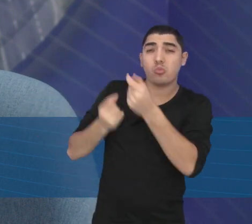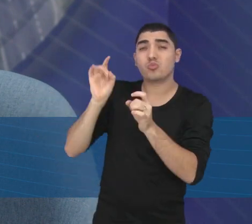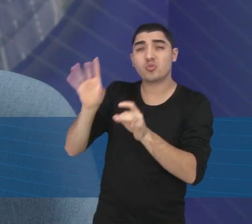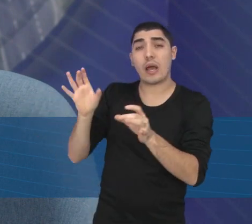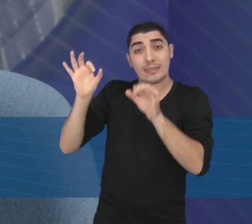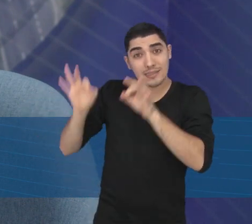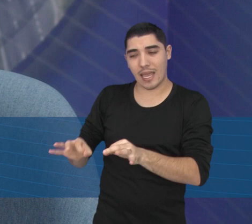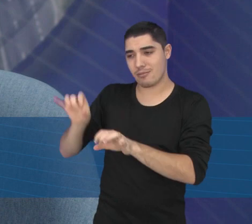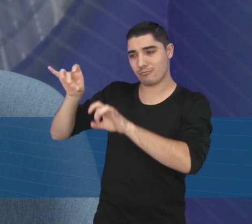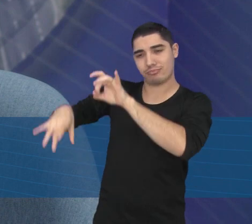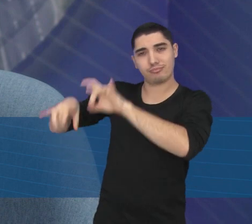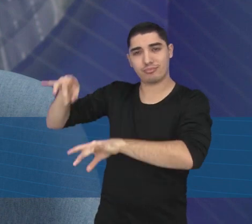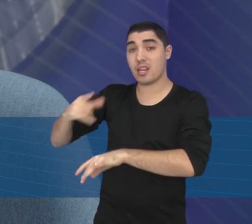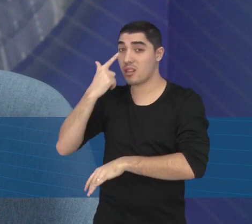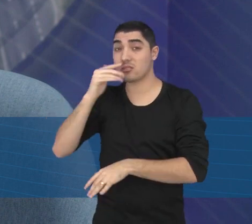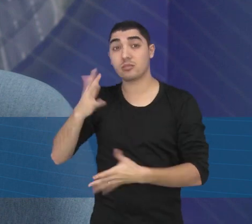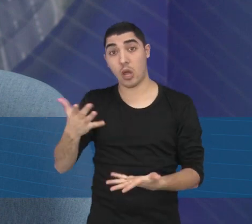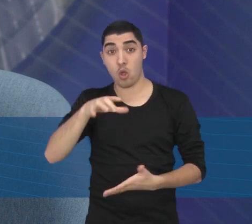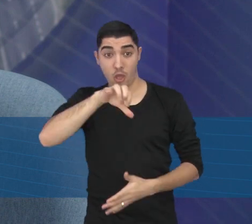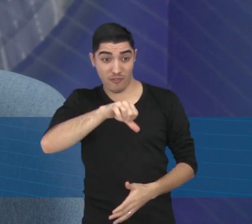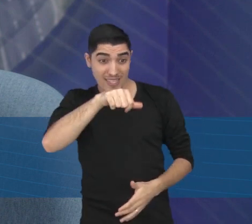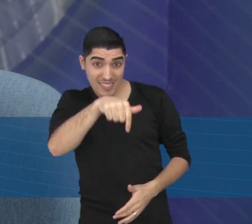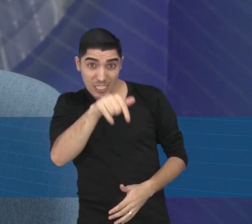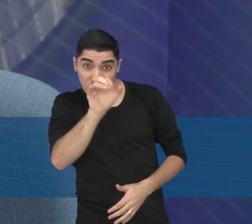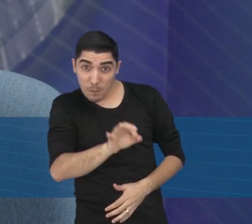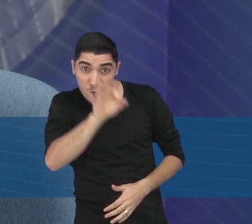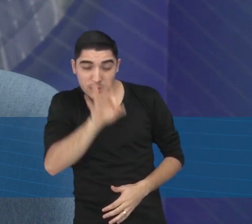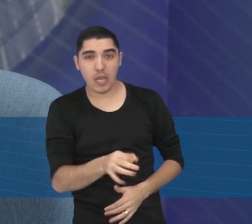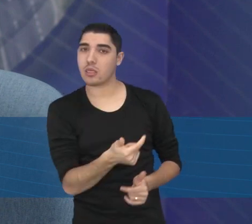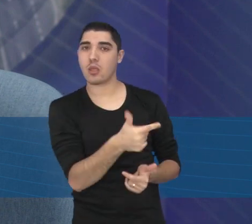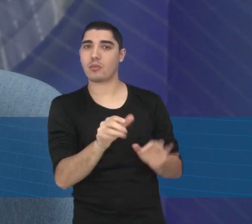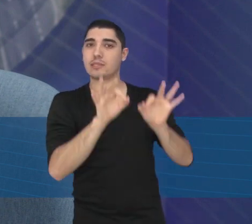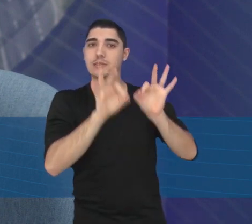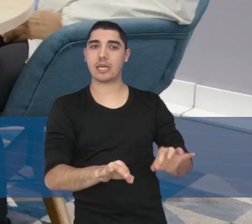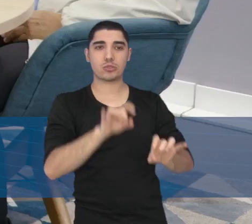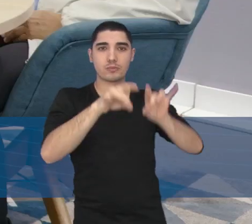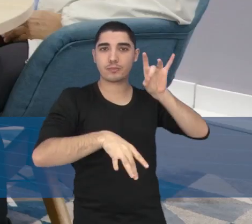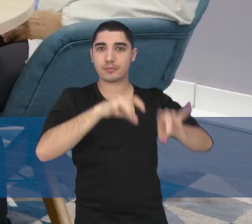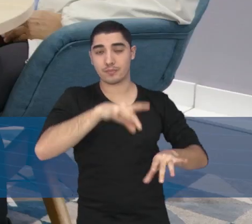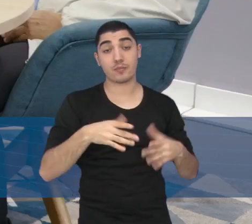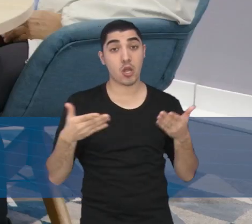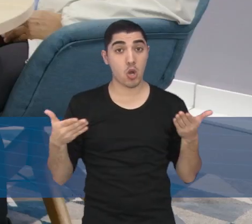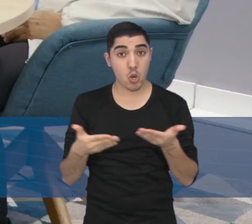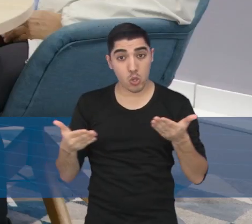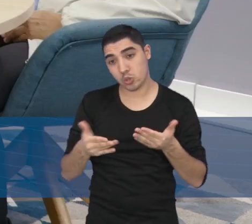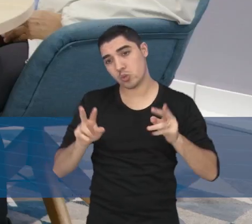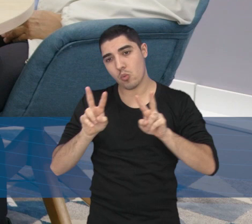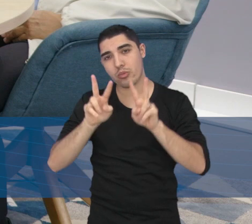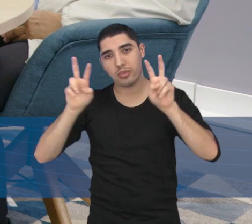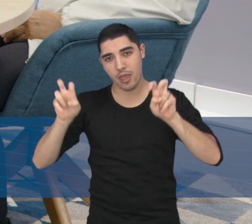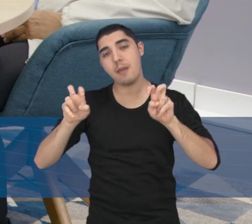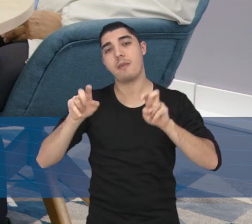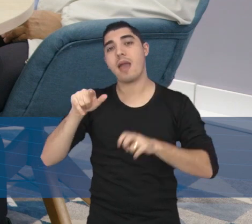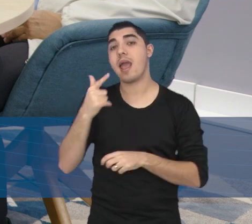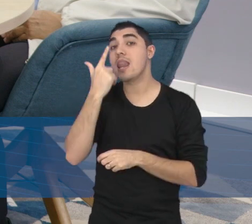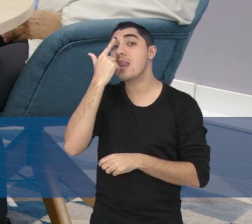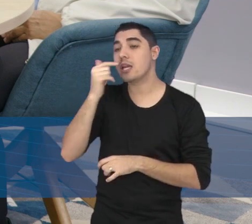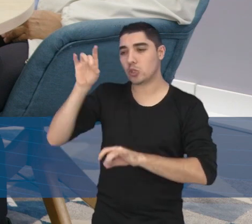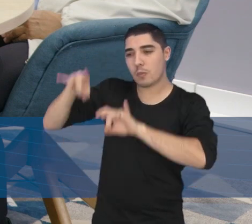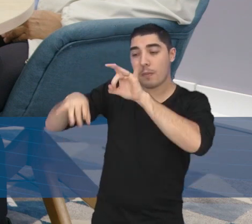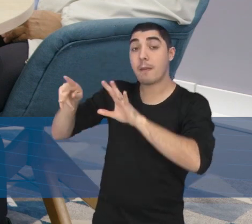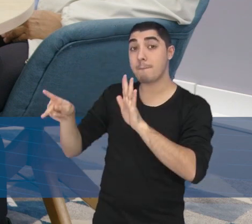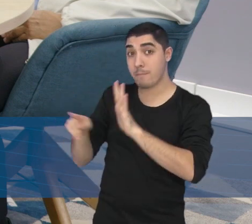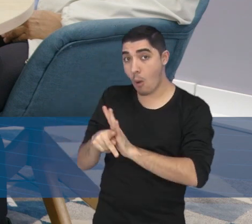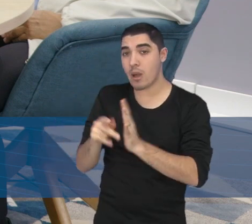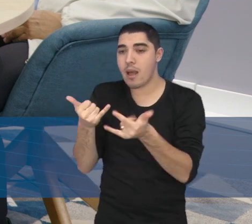O restante, o que equivale a 97%, não é monitorado. Hoje nós vamos conversar sobre o descarte de